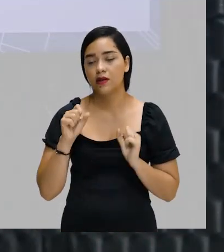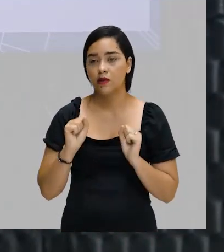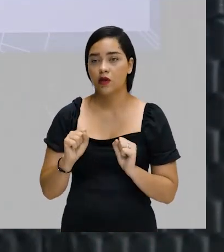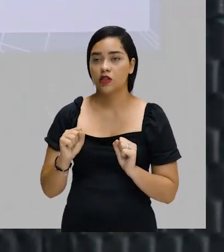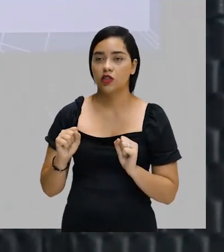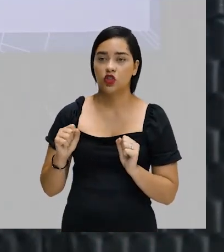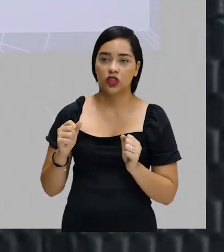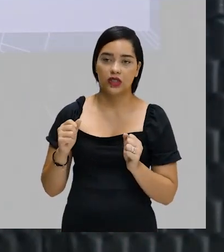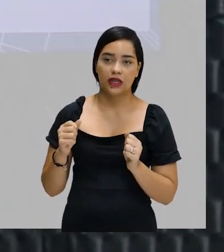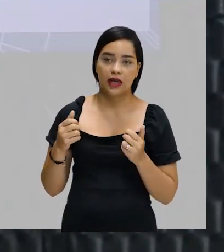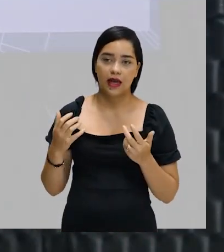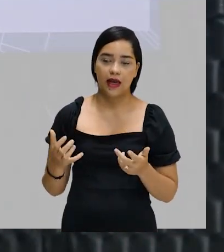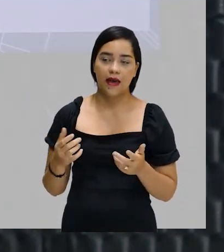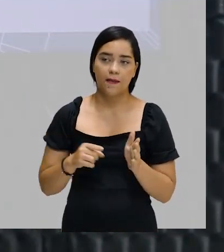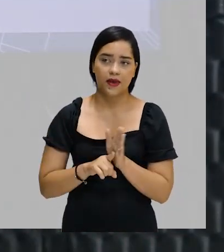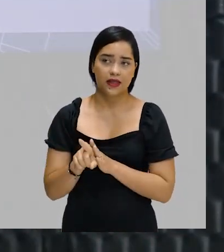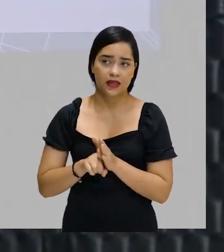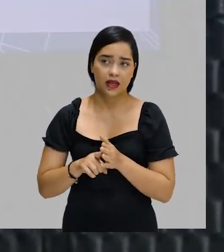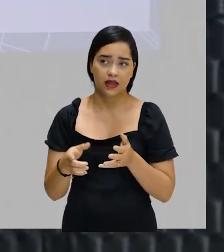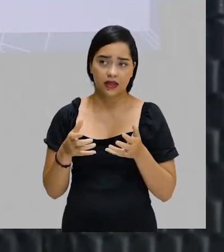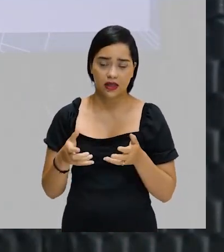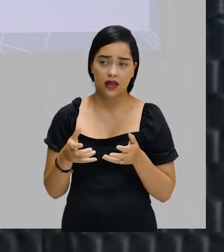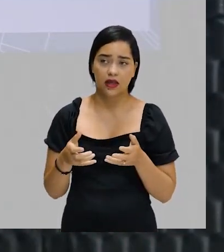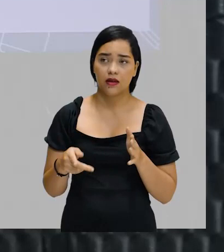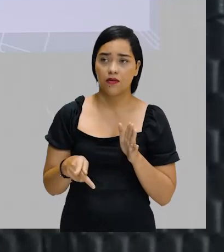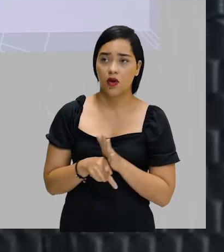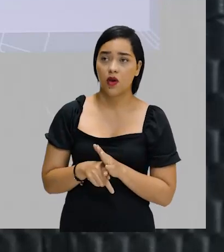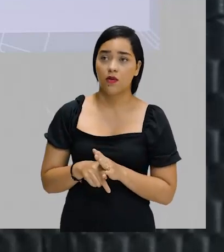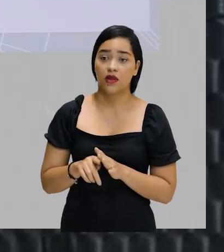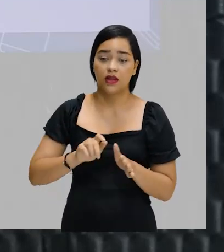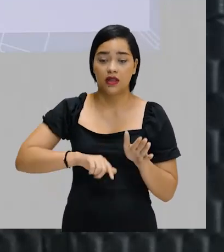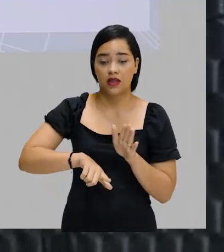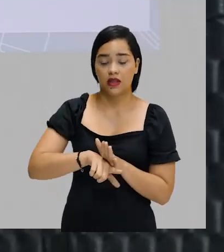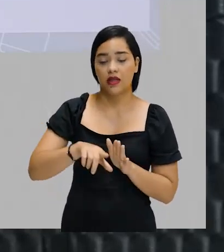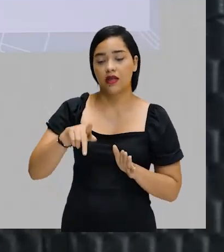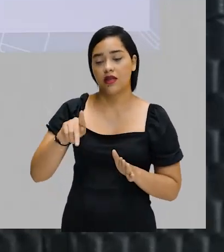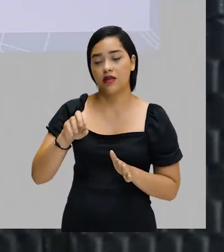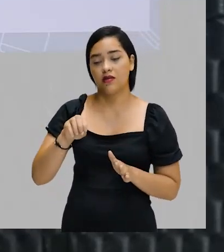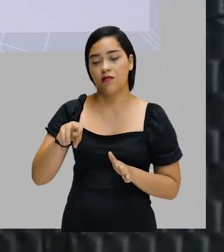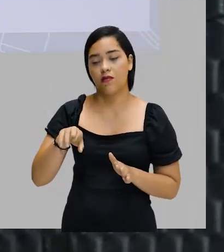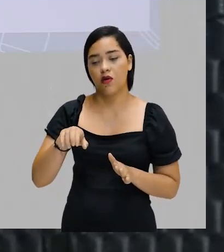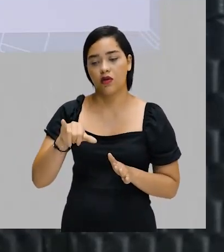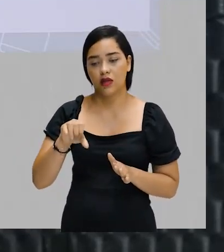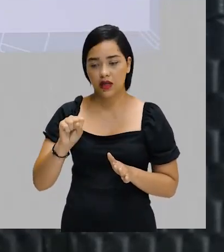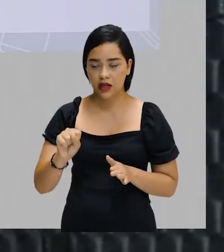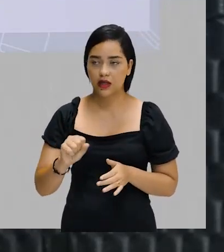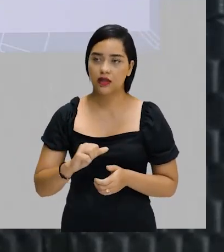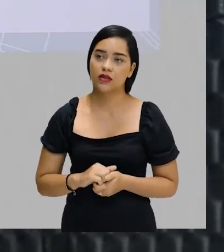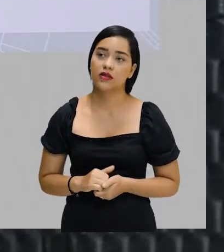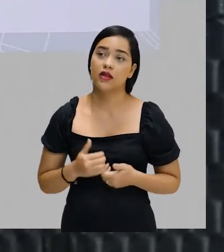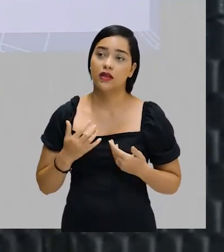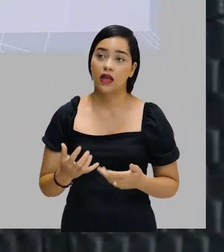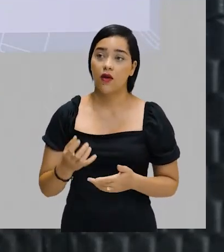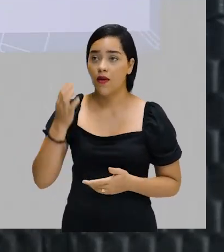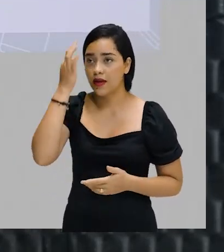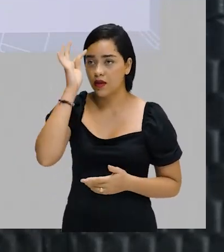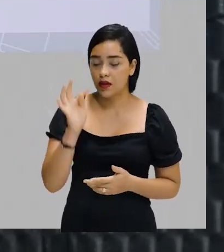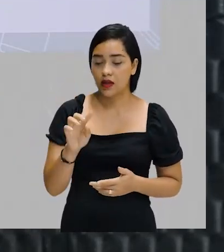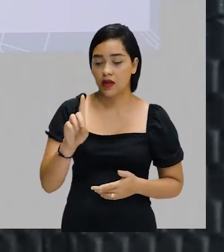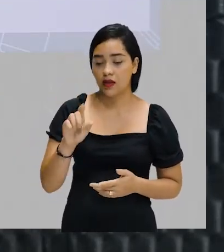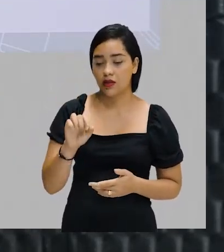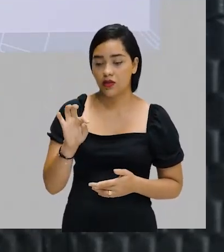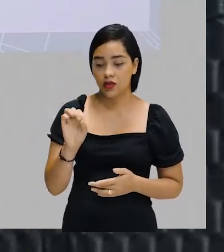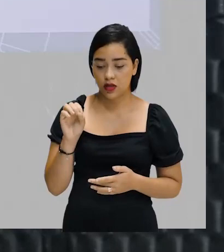pesquisar, certo? Se você quiser se aprofundar mais nas leis ponderais. Então, a teoria atômica de